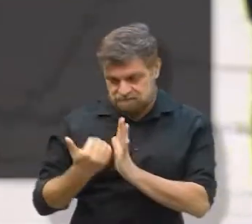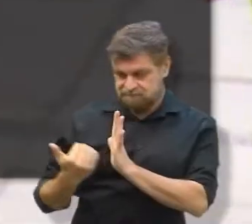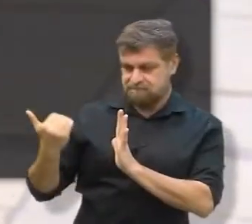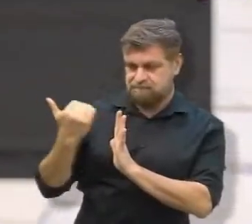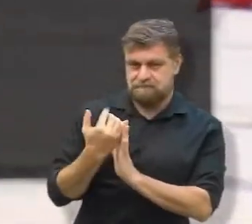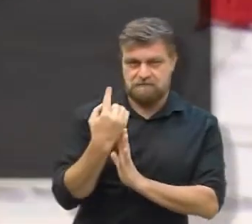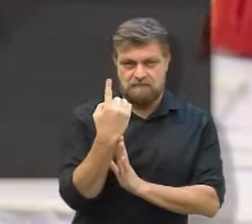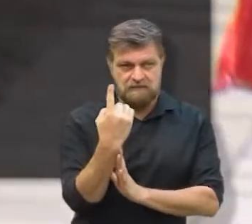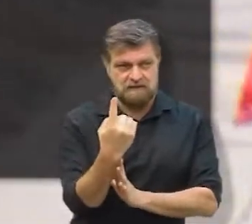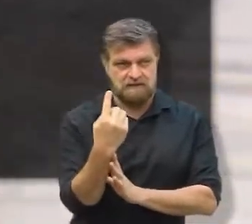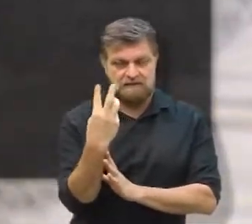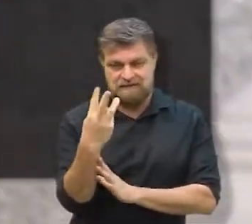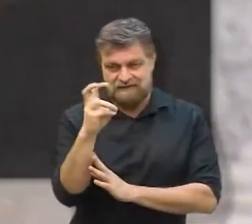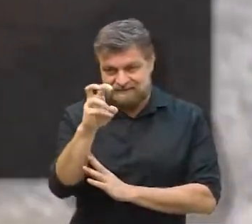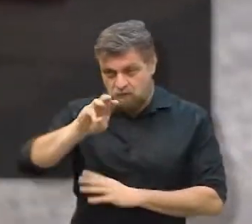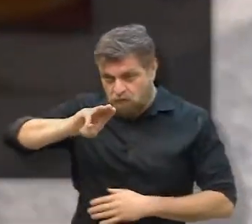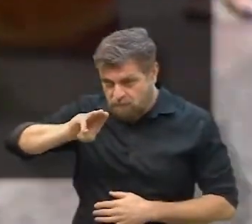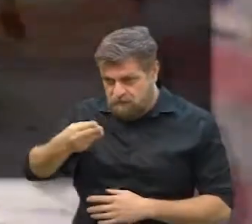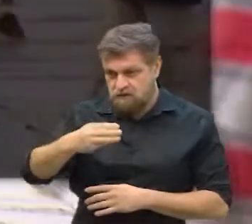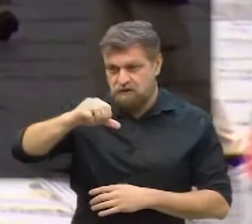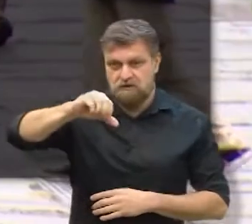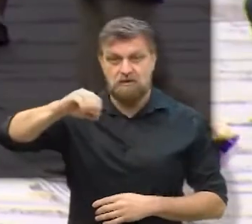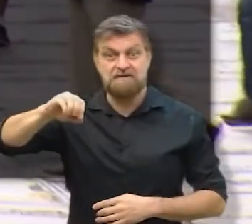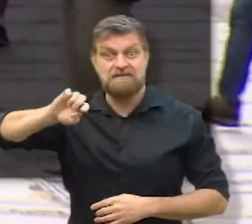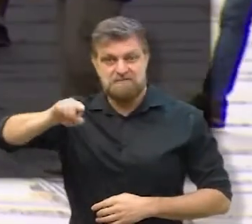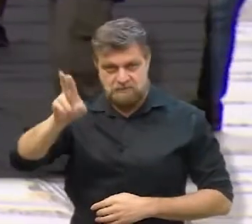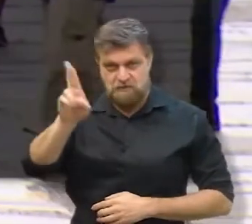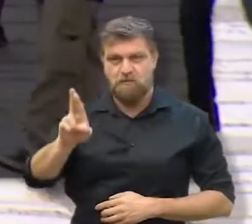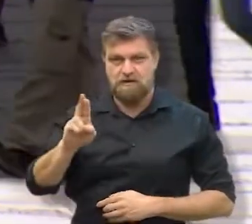79.300.000 e registrou um ganho de R$